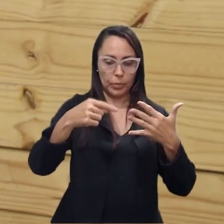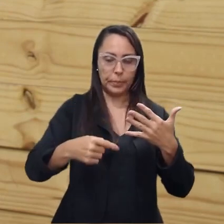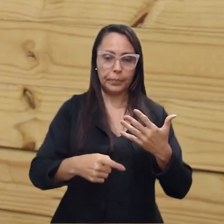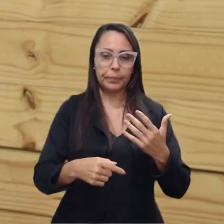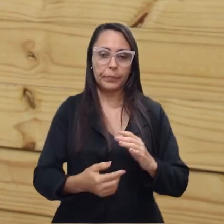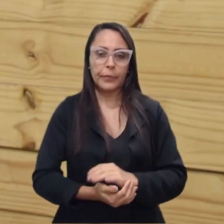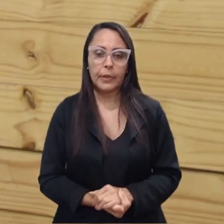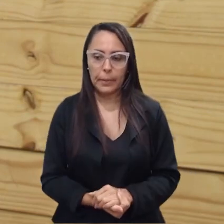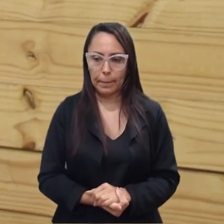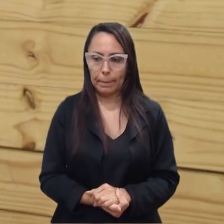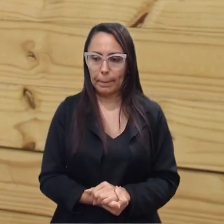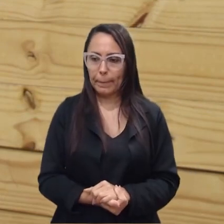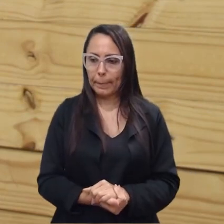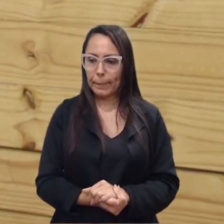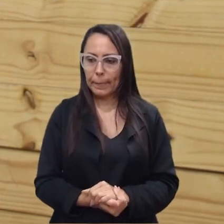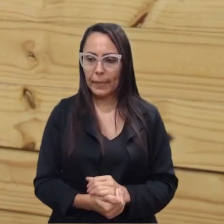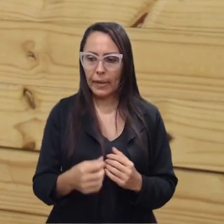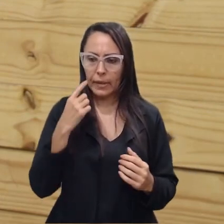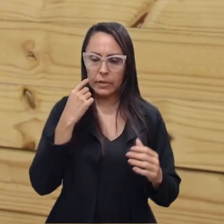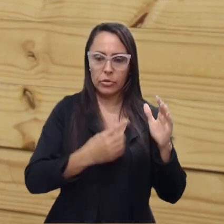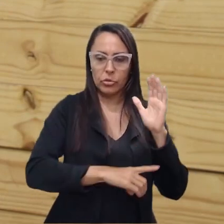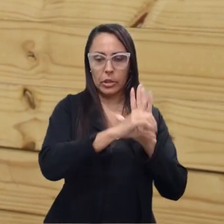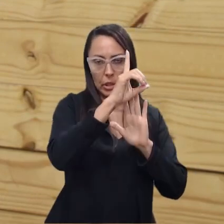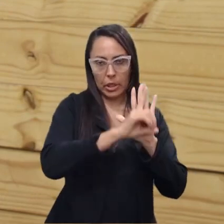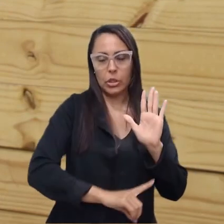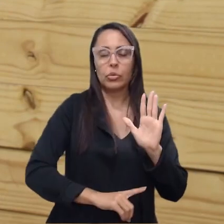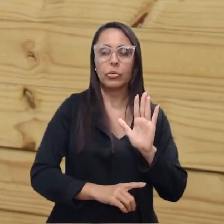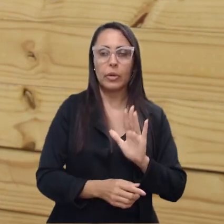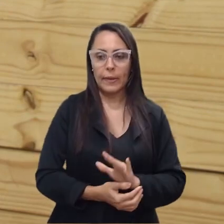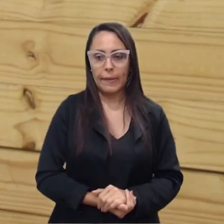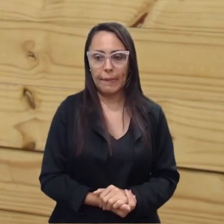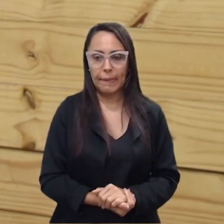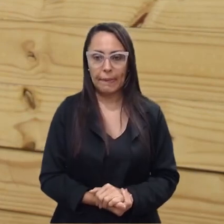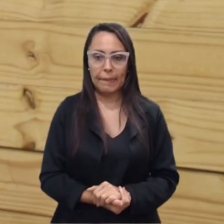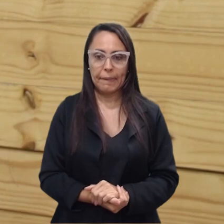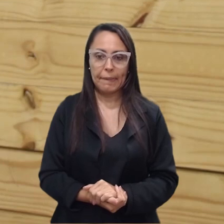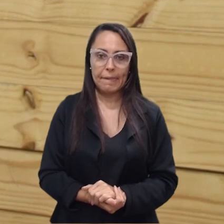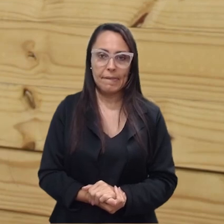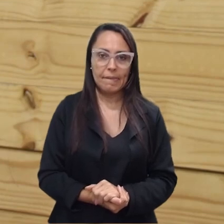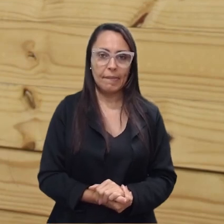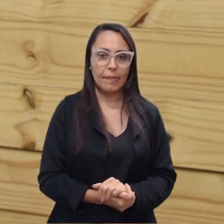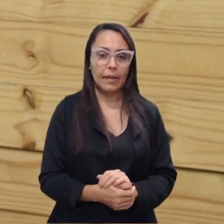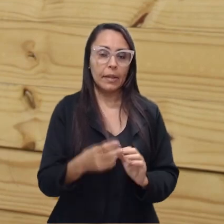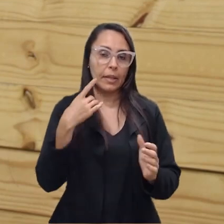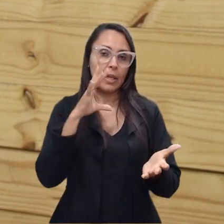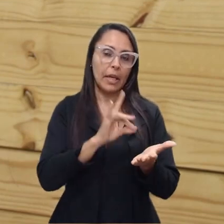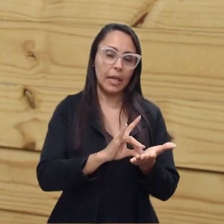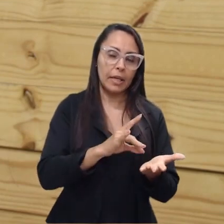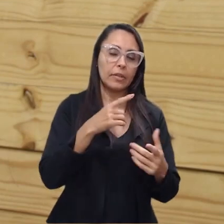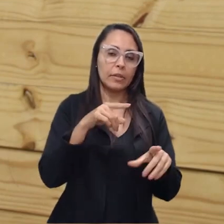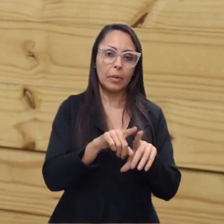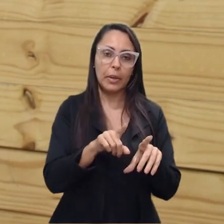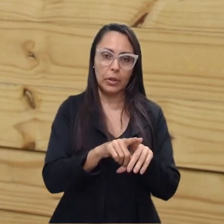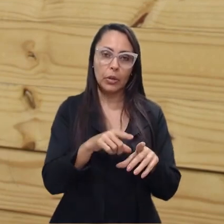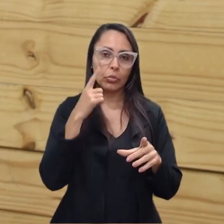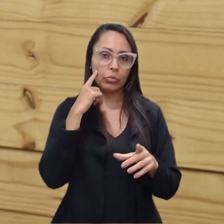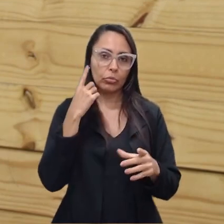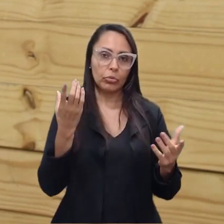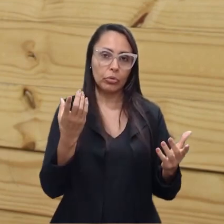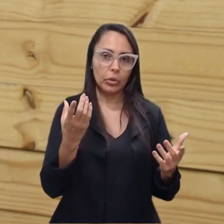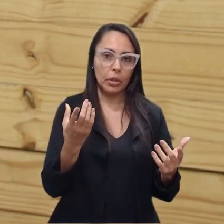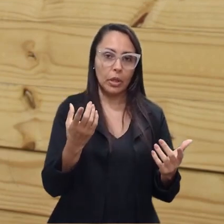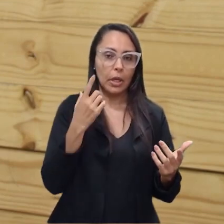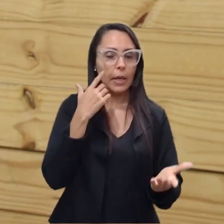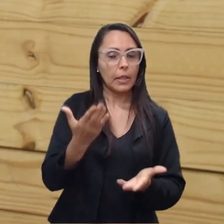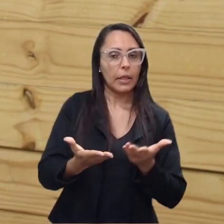traz em relação a esses direitos que regem, né, os deveres também do